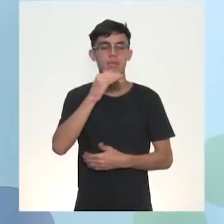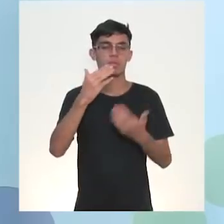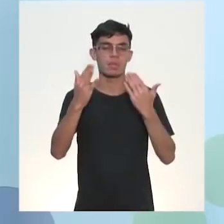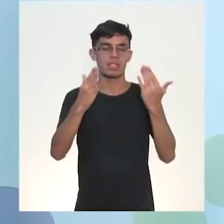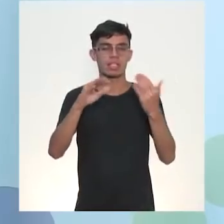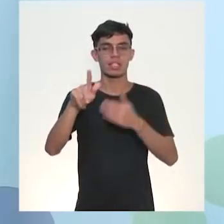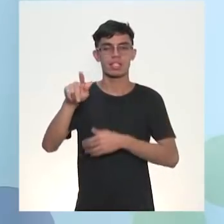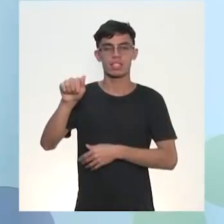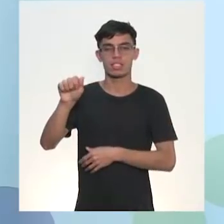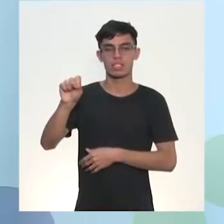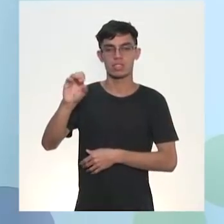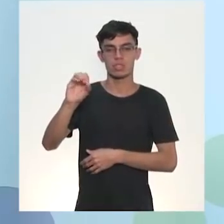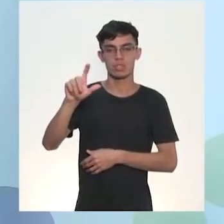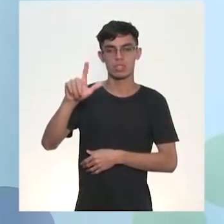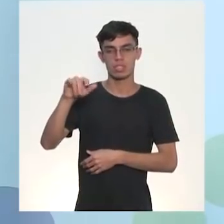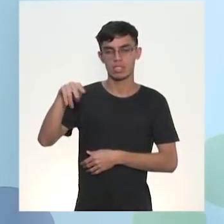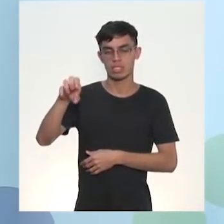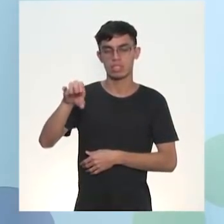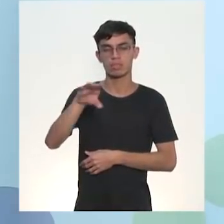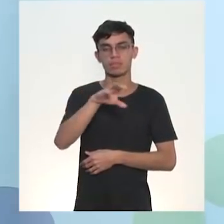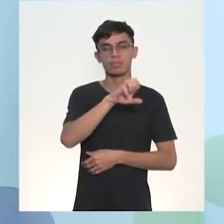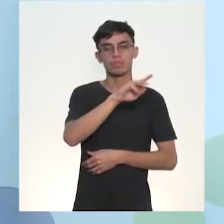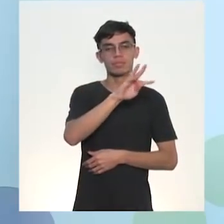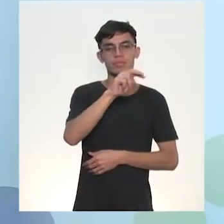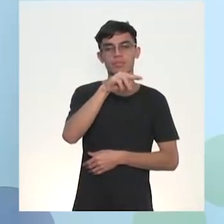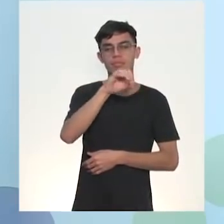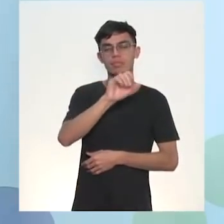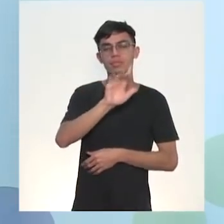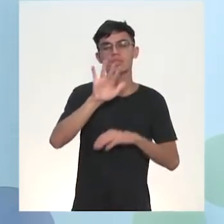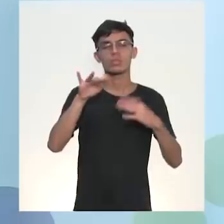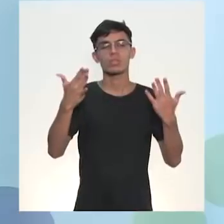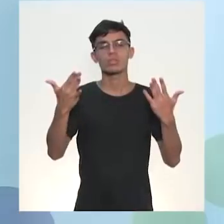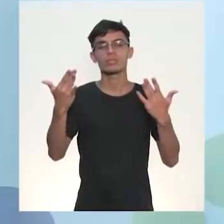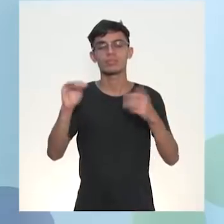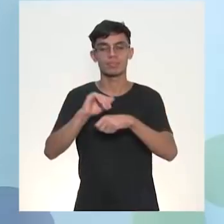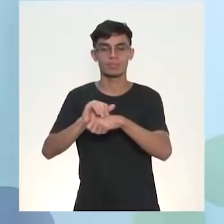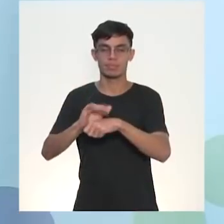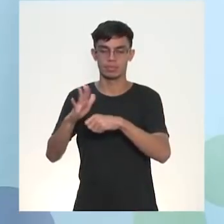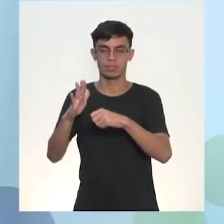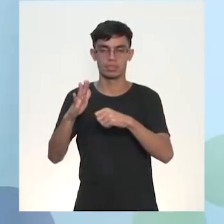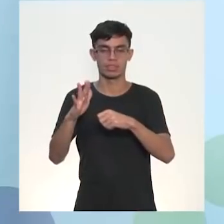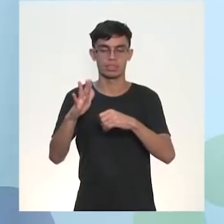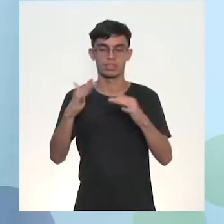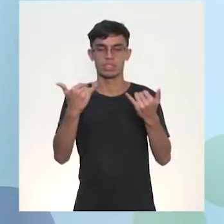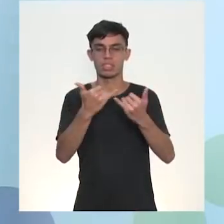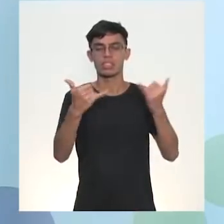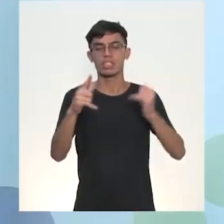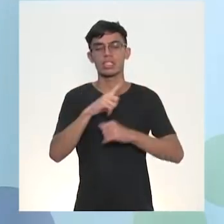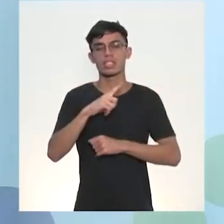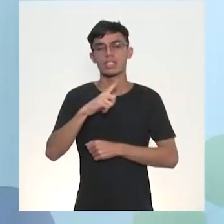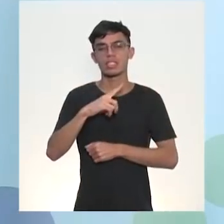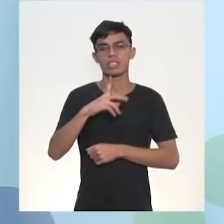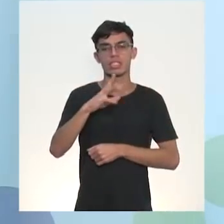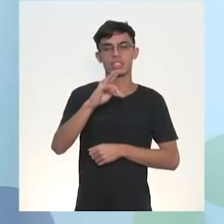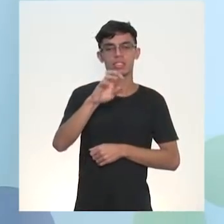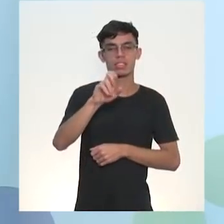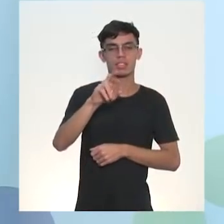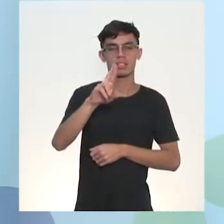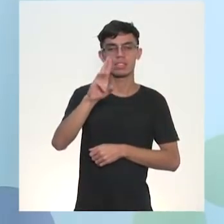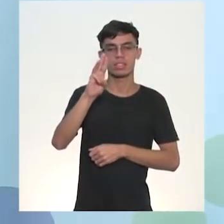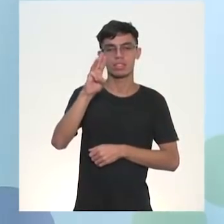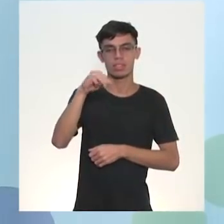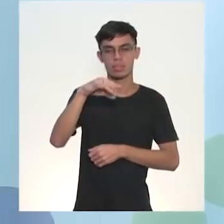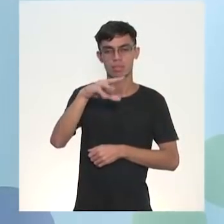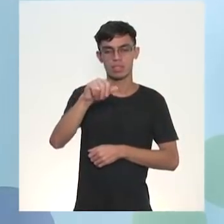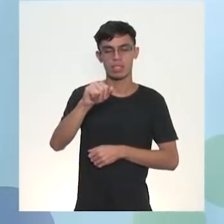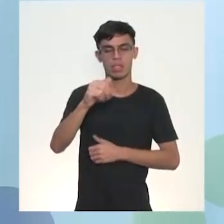dos dois, na queima dos dois, qual é mais eficiente energético? Qual produz mais energia térmica? Então, comparando os